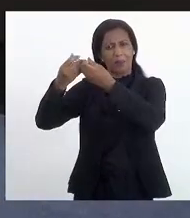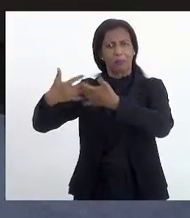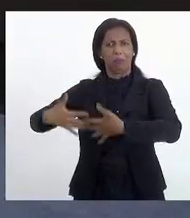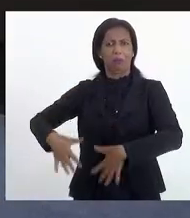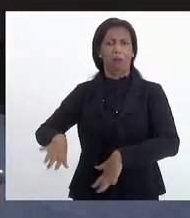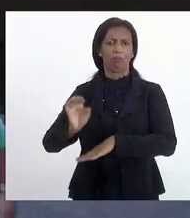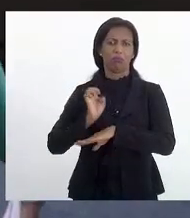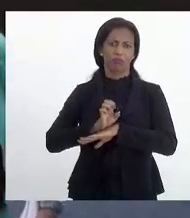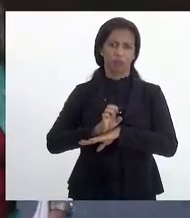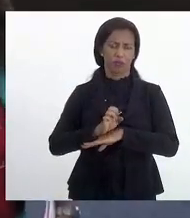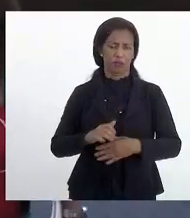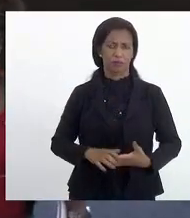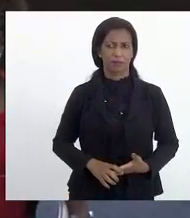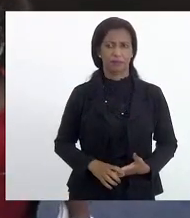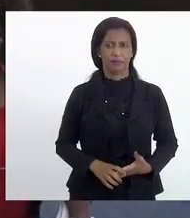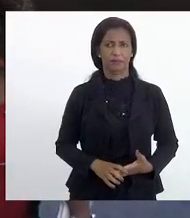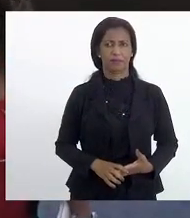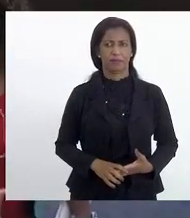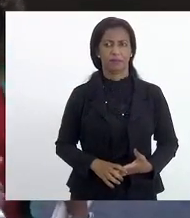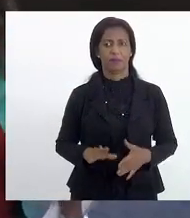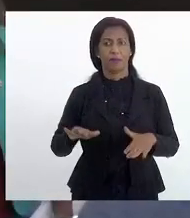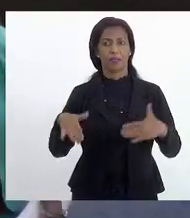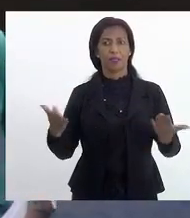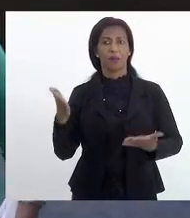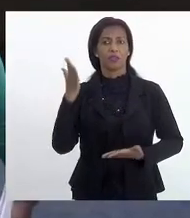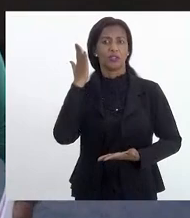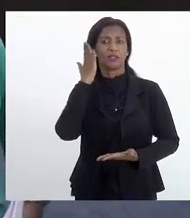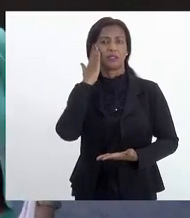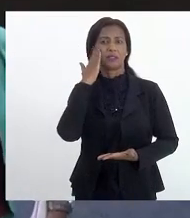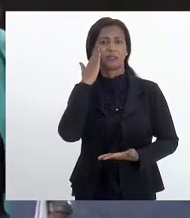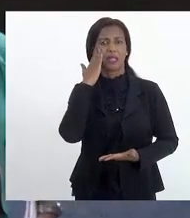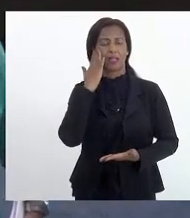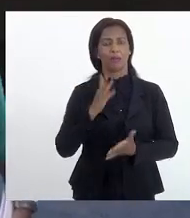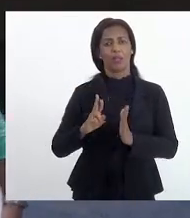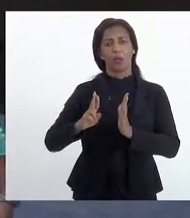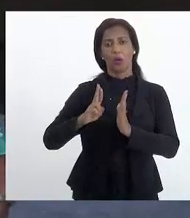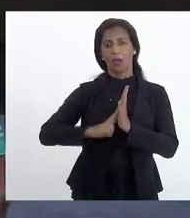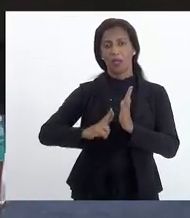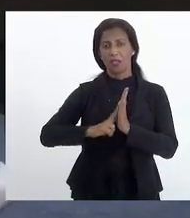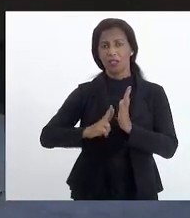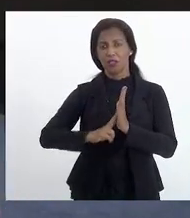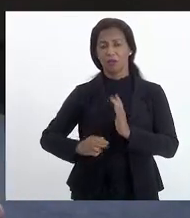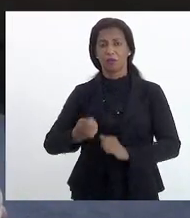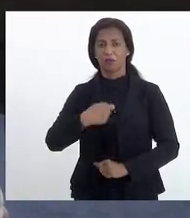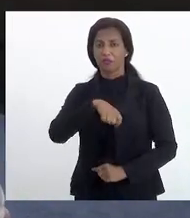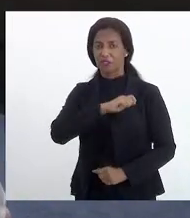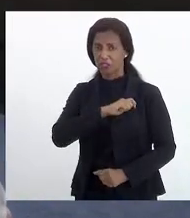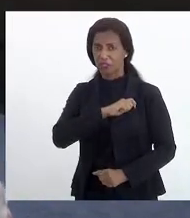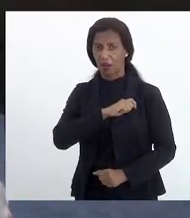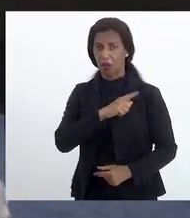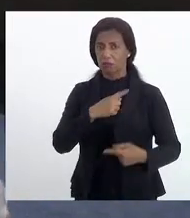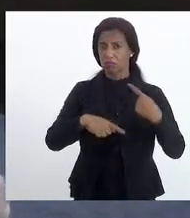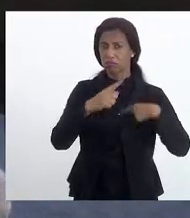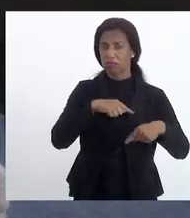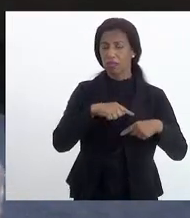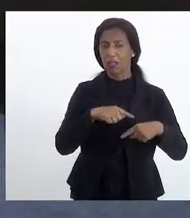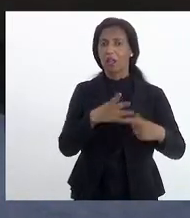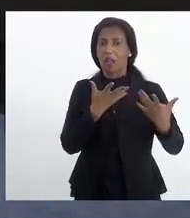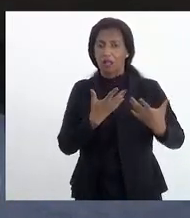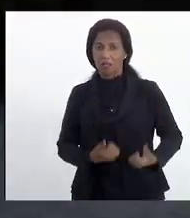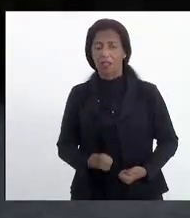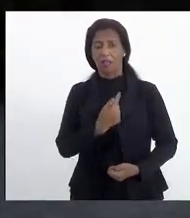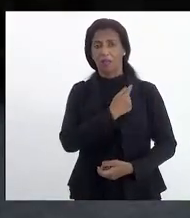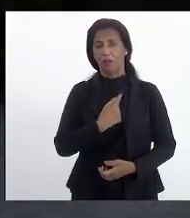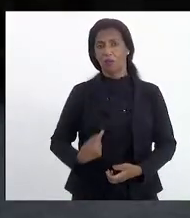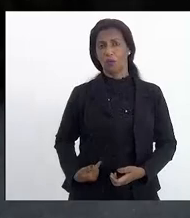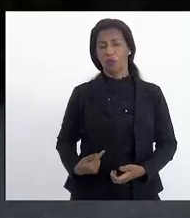desqualificação do estado. Então, a gente sabe que o regime de recuperação fiscal anterior permitia ao governo